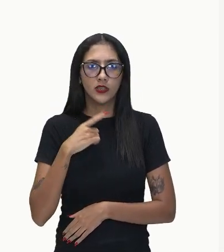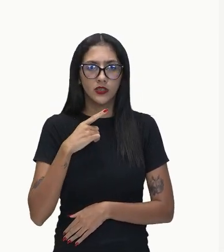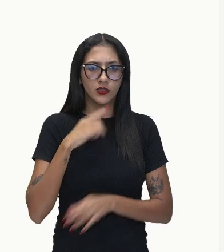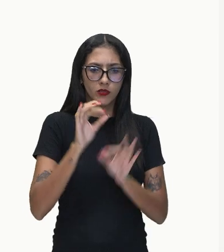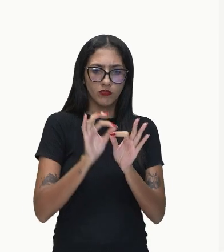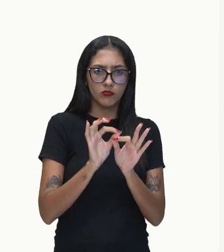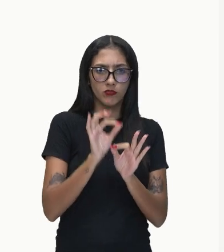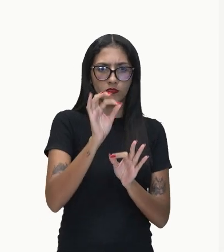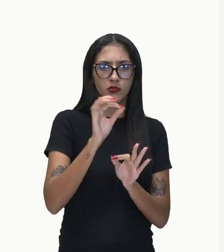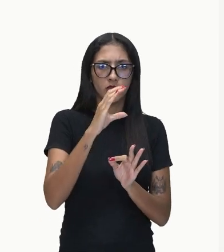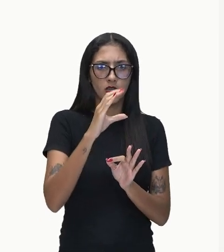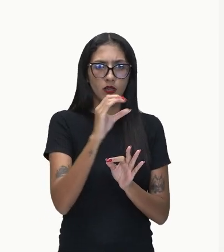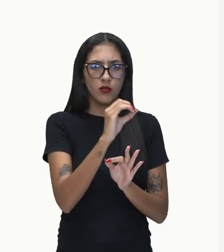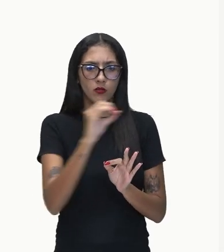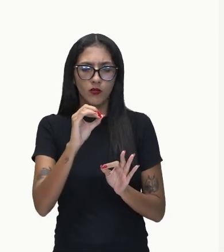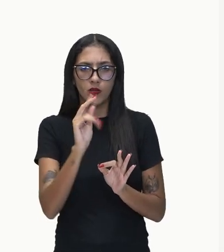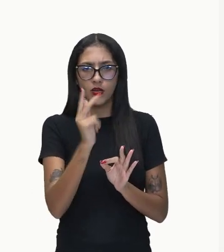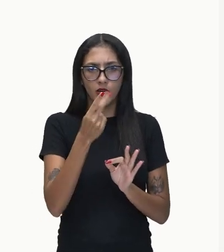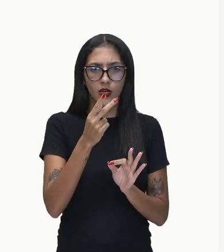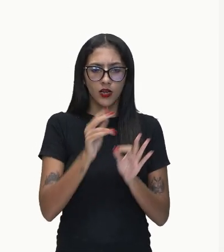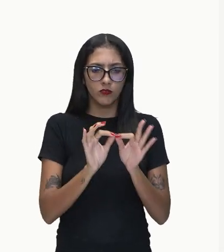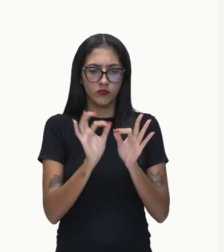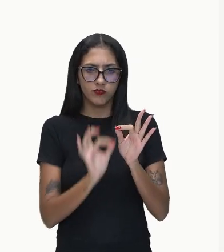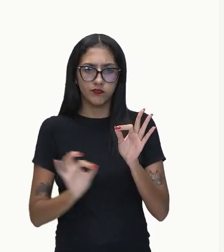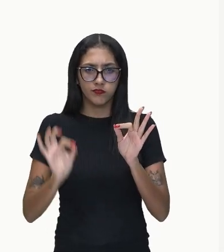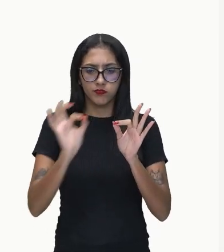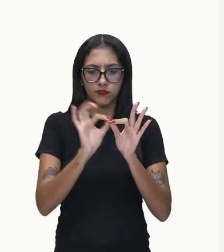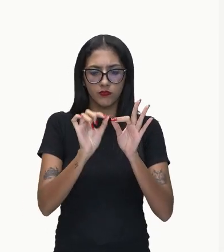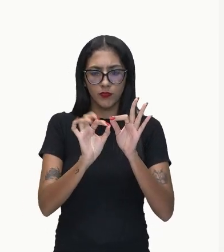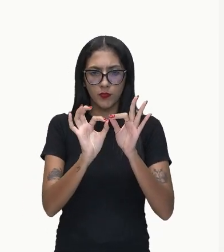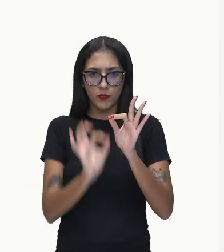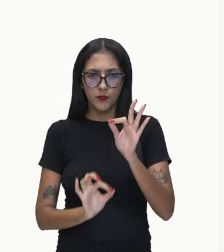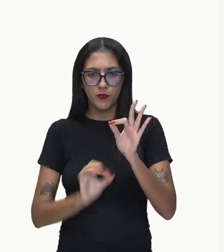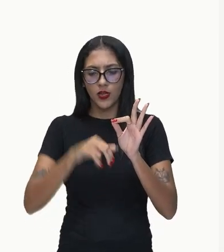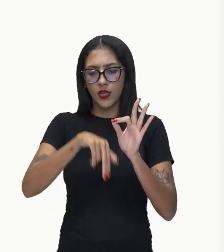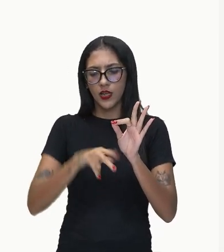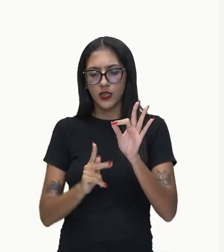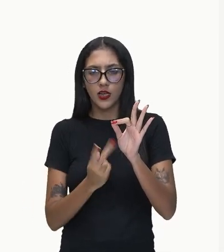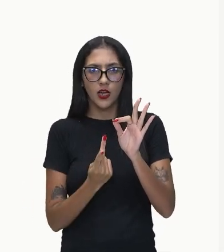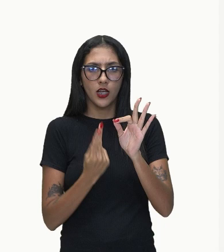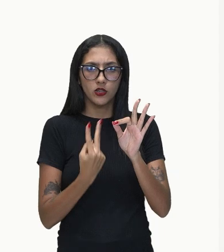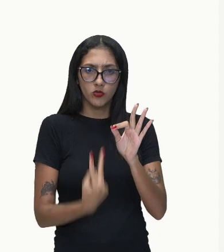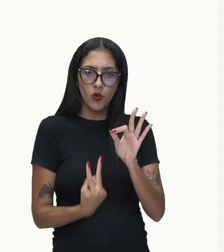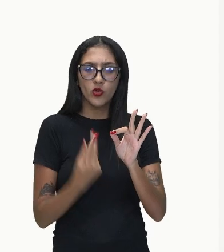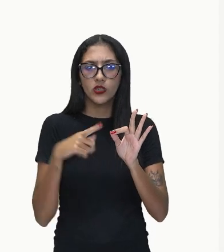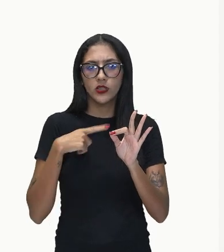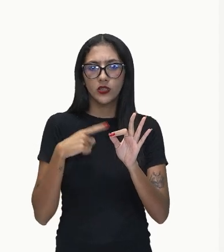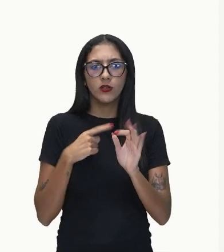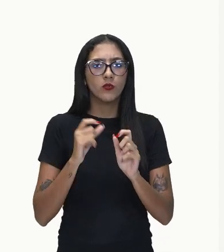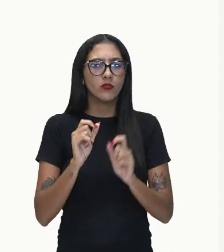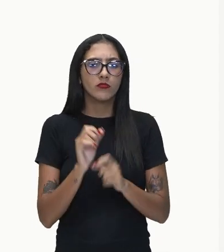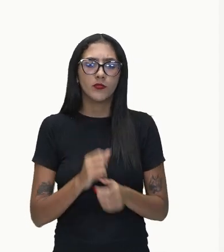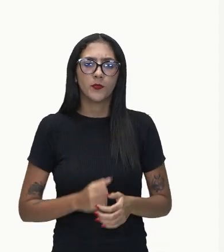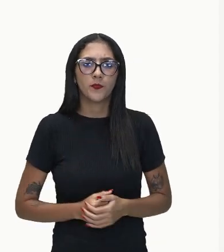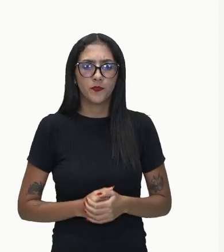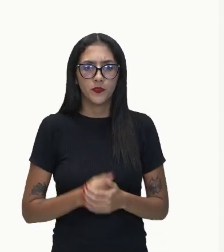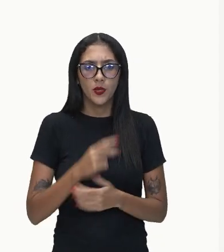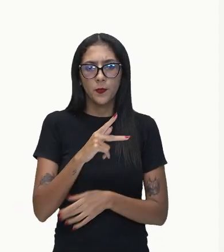e esse daqui é o amino e esse daqui é o benzeno. Ácido para-amino-benzoico, mais conhecido como